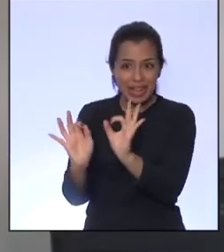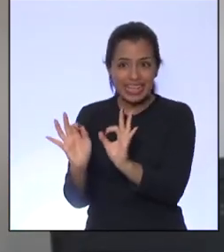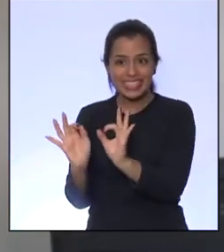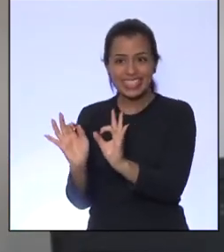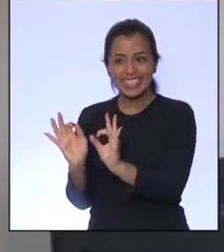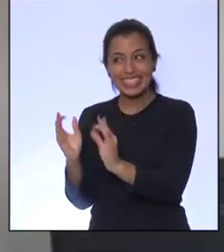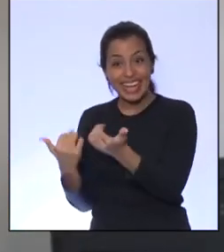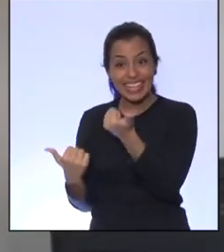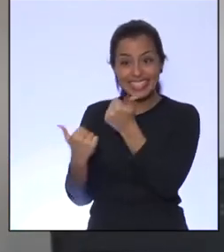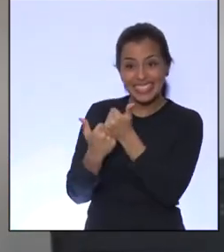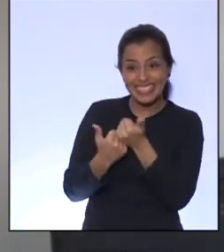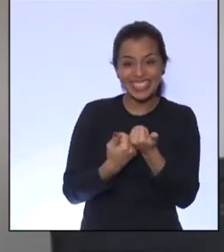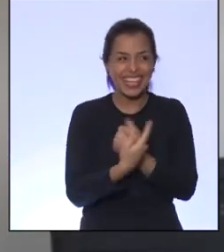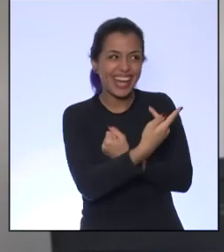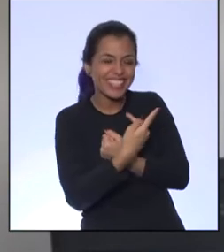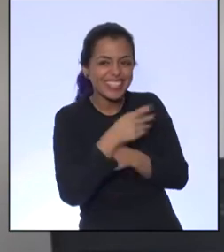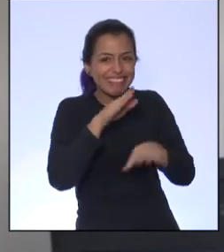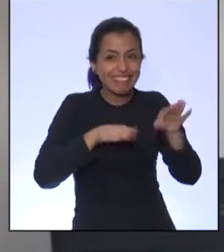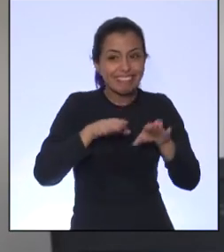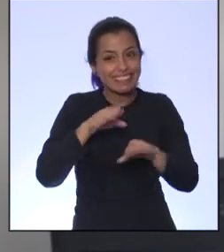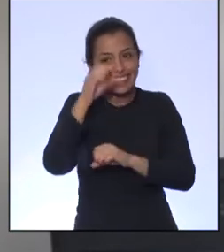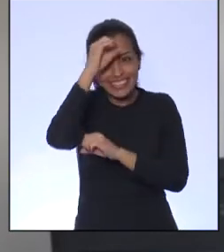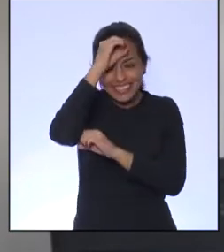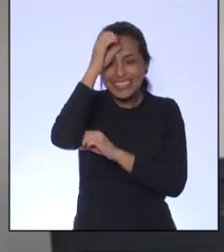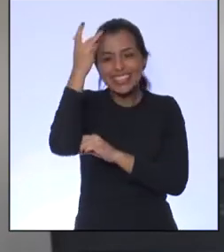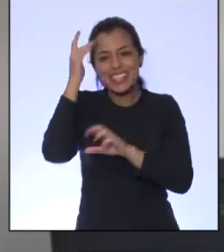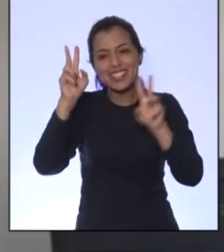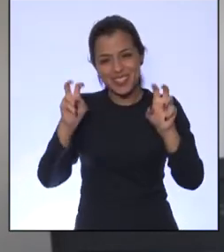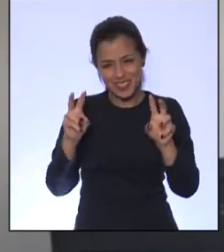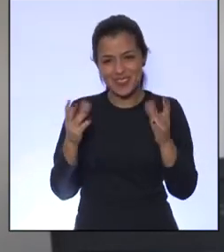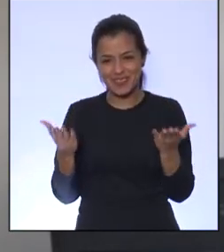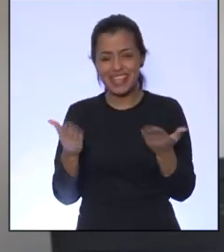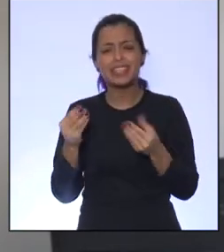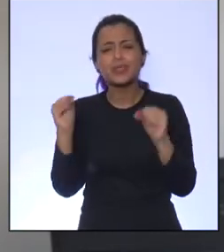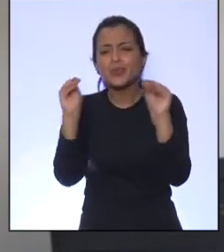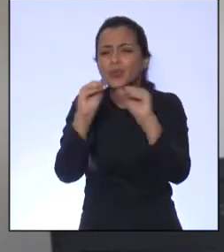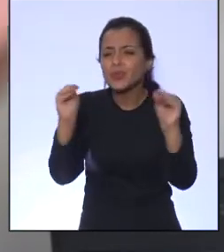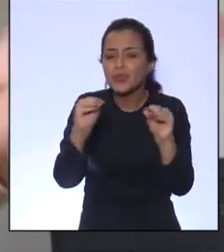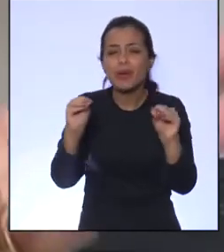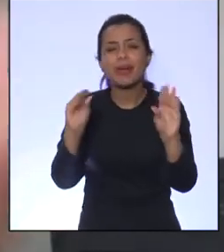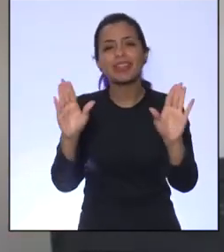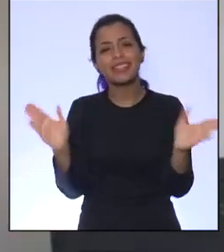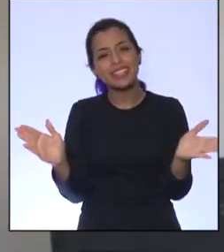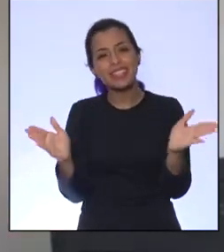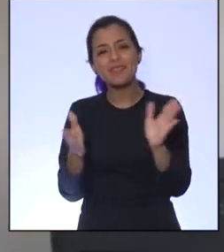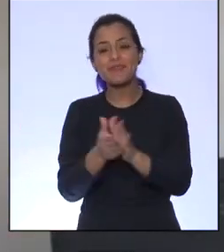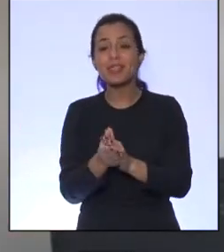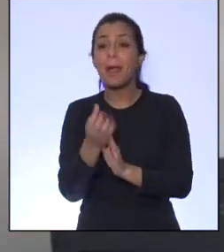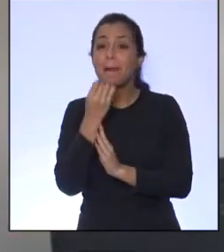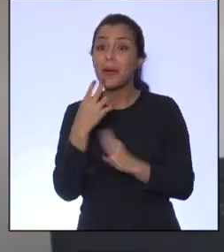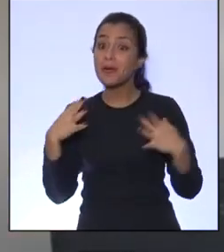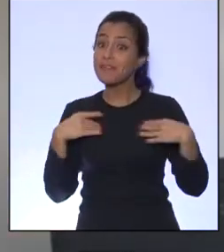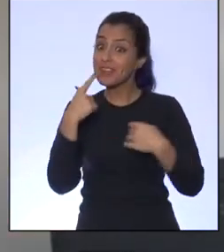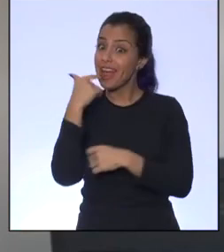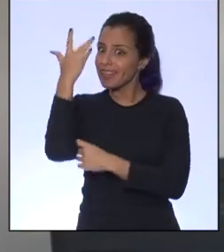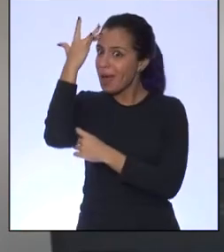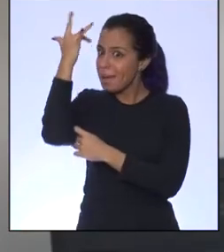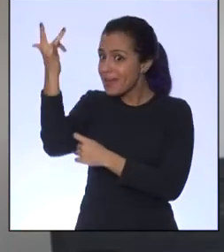que não sabe direito ainda como lidar com as coisas. Um beijo para todos, bom feriado.